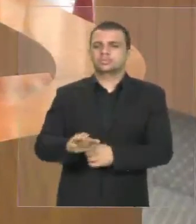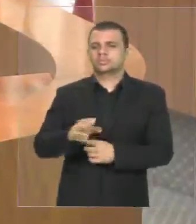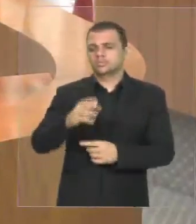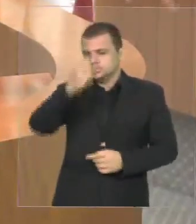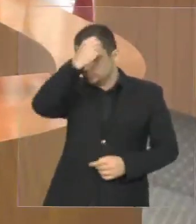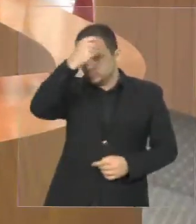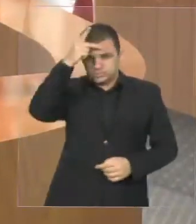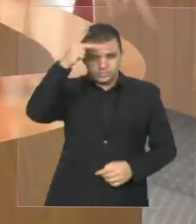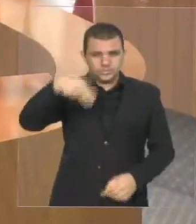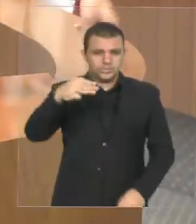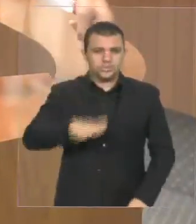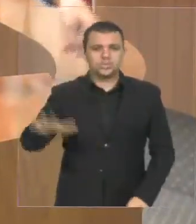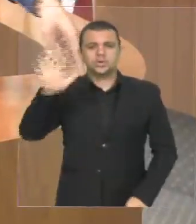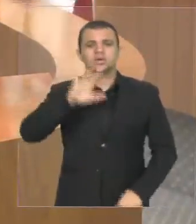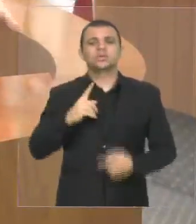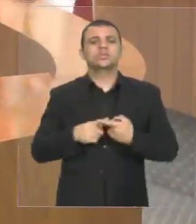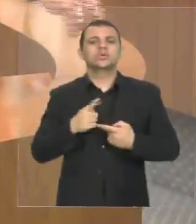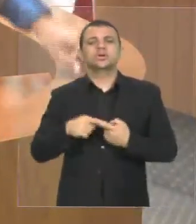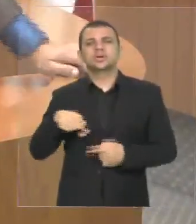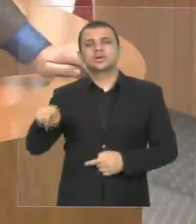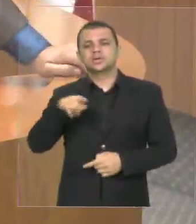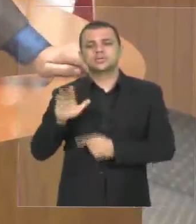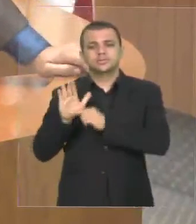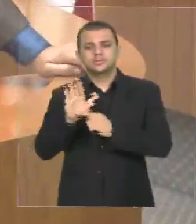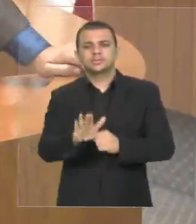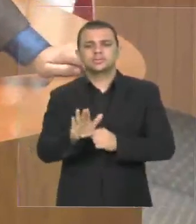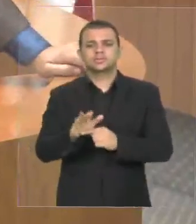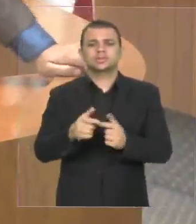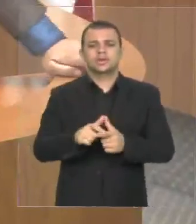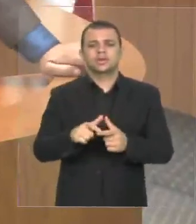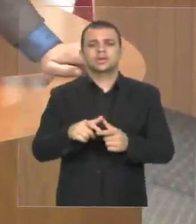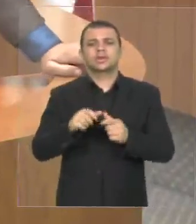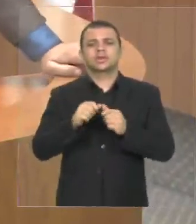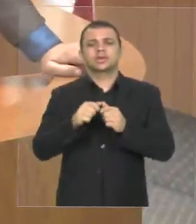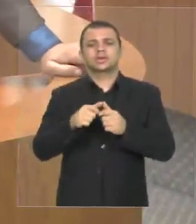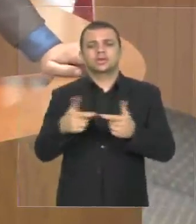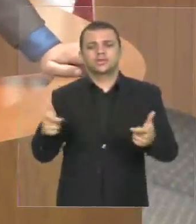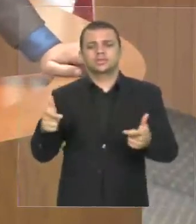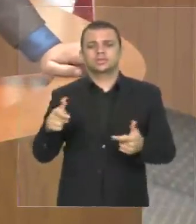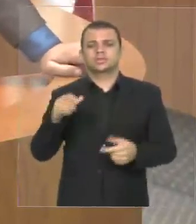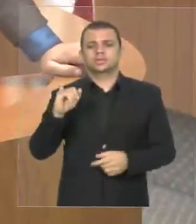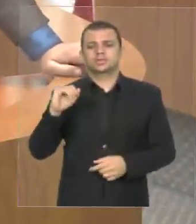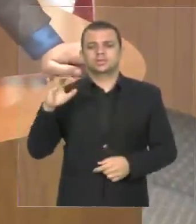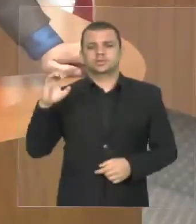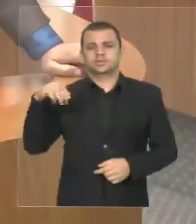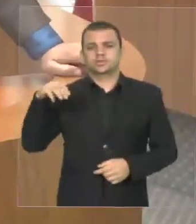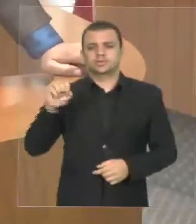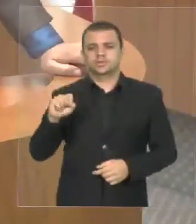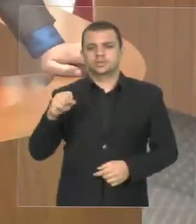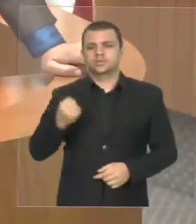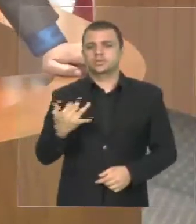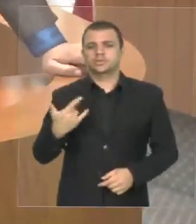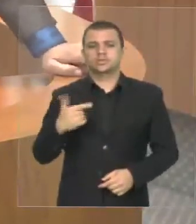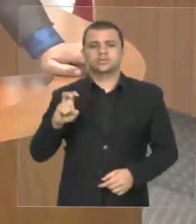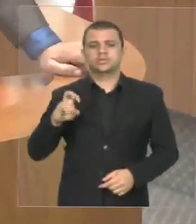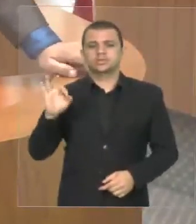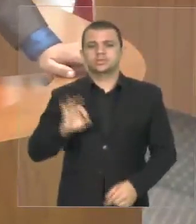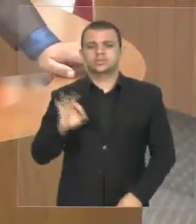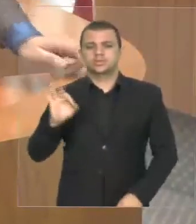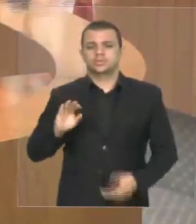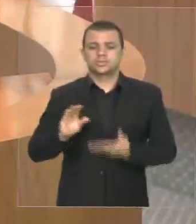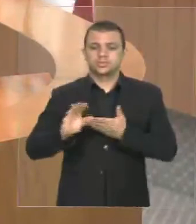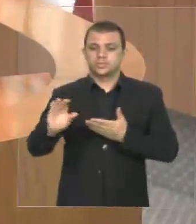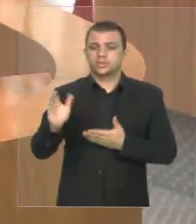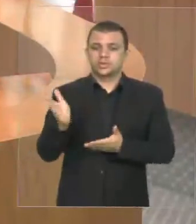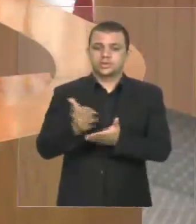são partícipes nessa distribuição do ICMS, com 25% do valor do ICMS arrecadado do